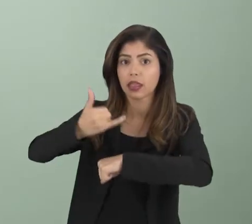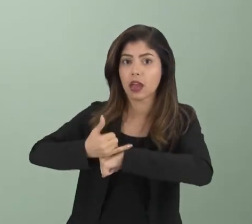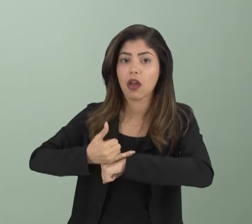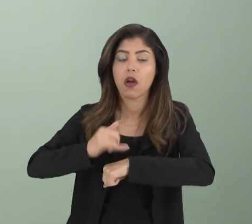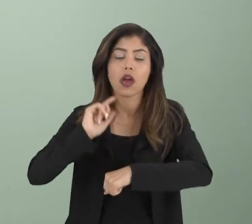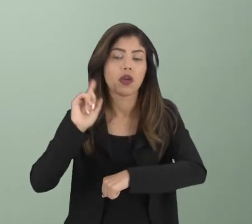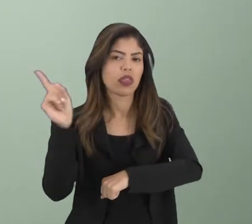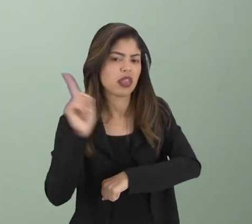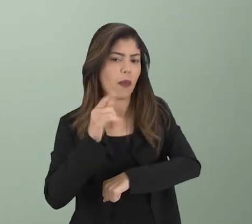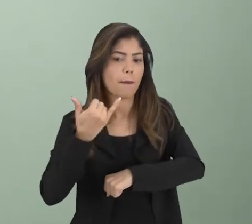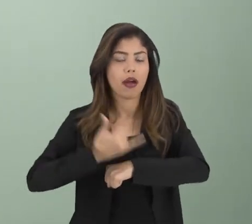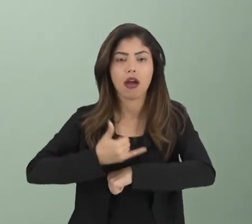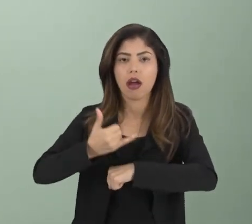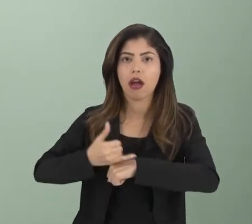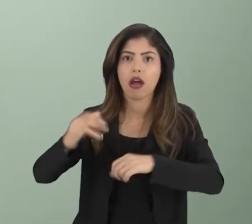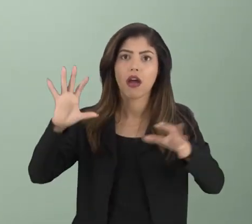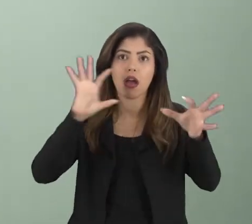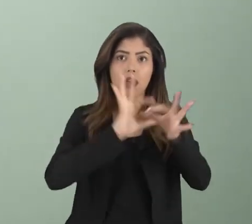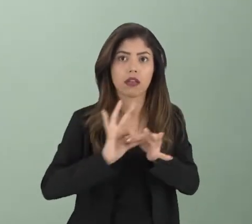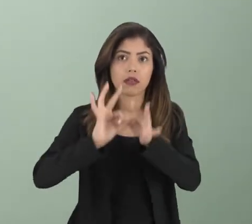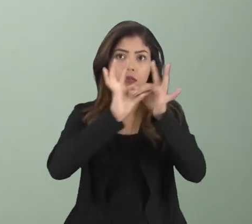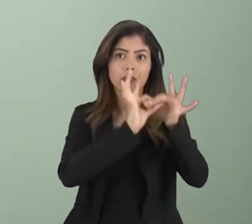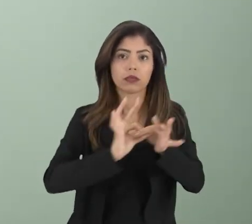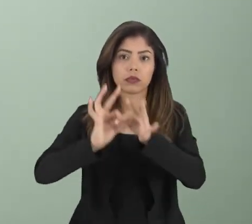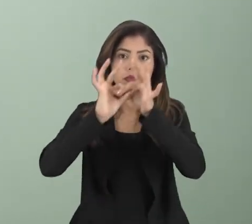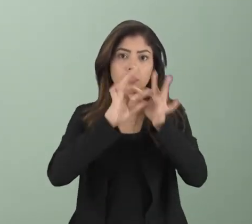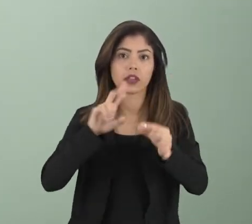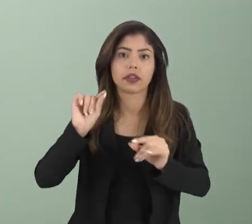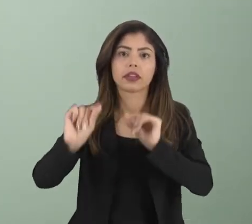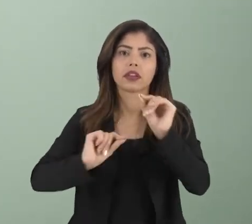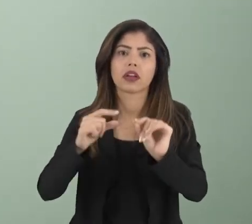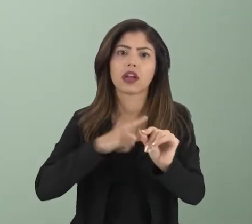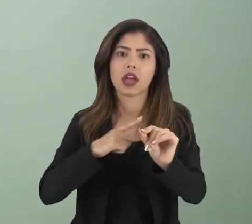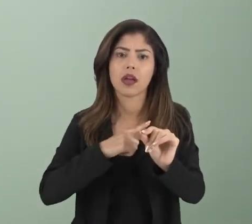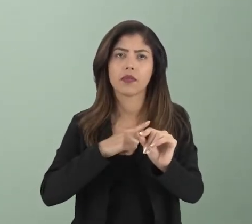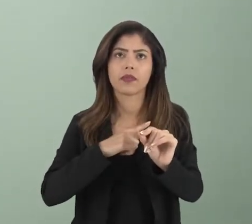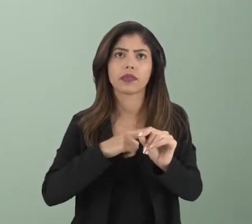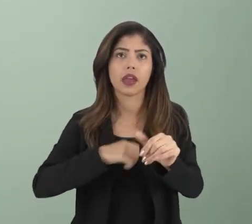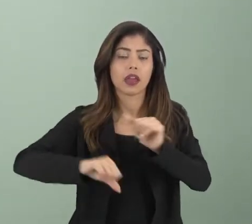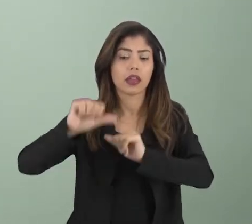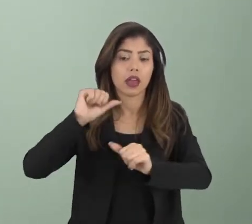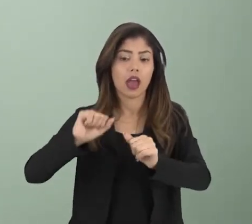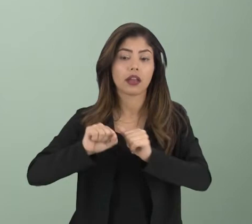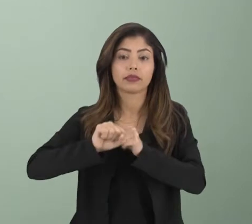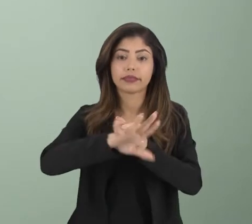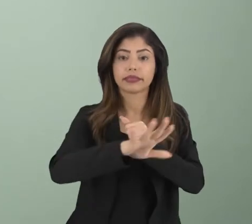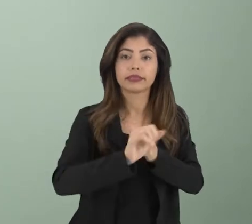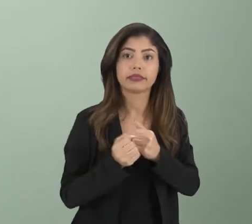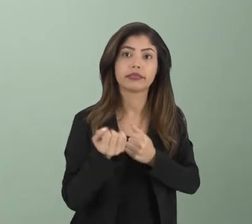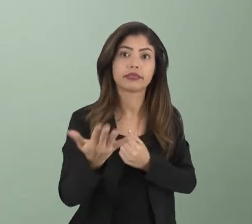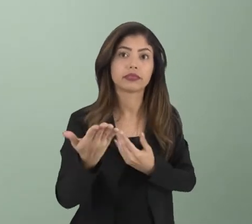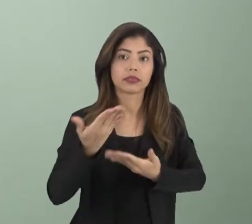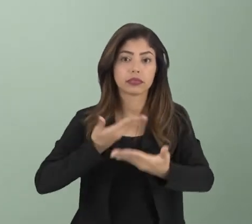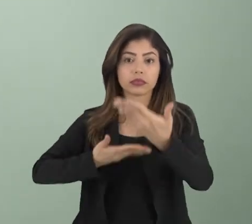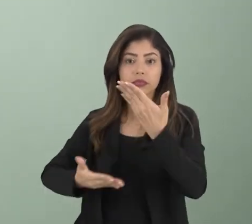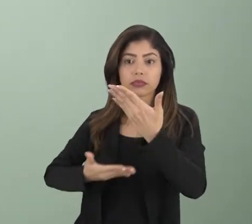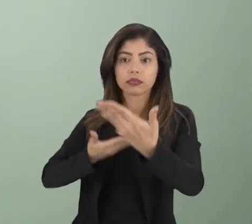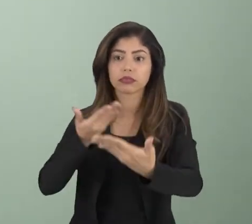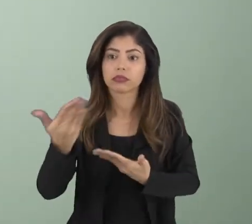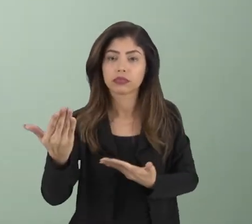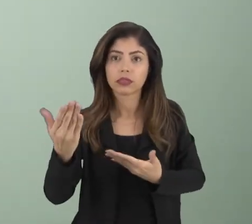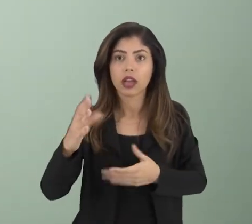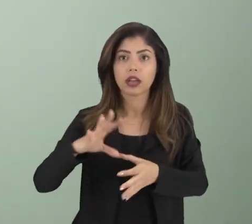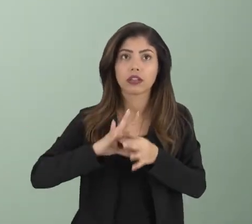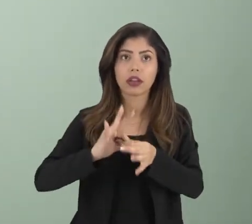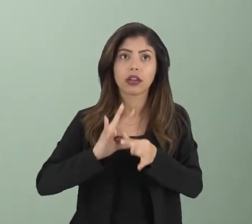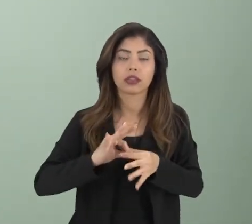vai ocorrer entre um metal e um não metal. E essa ligação vai ocorrer exclusivamente por uma